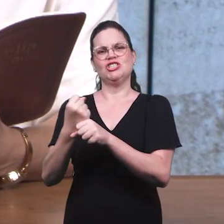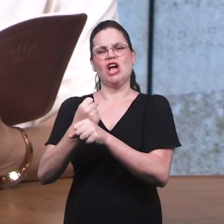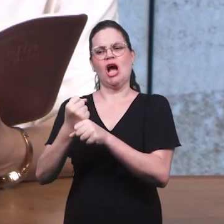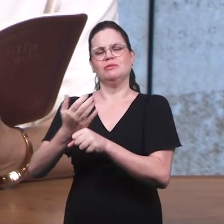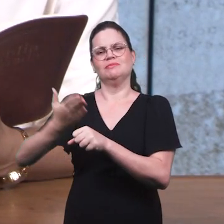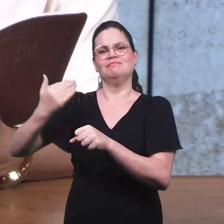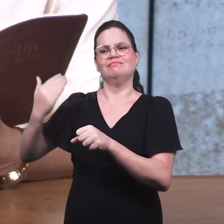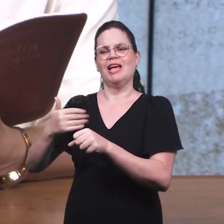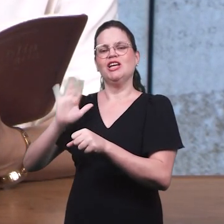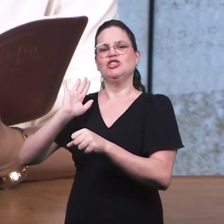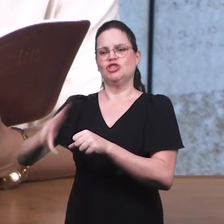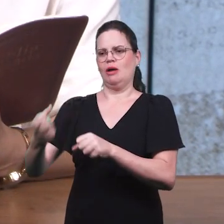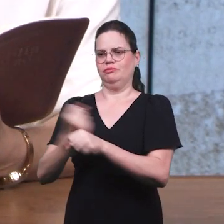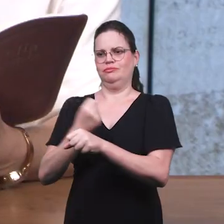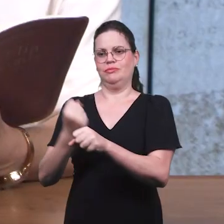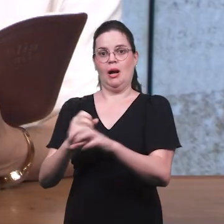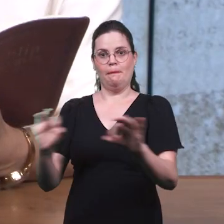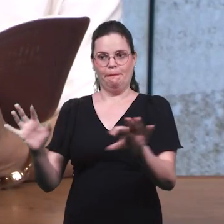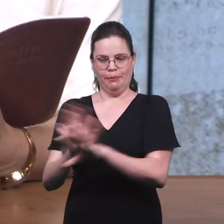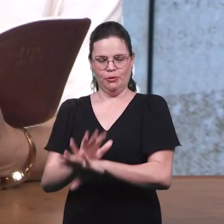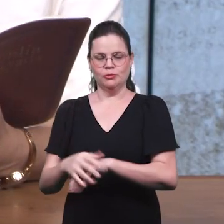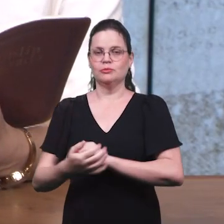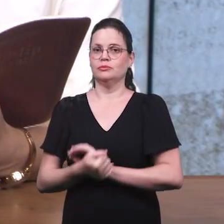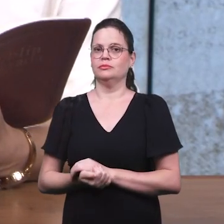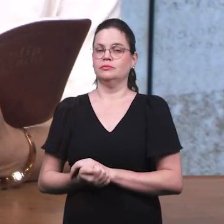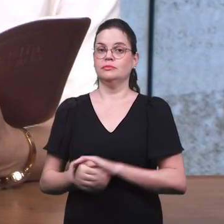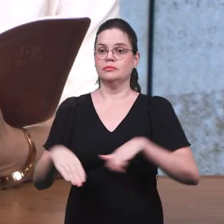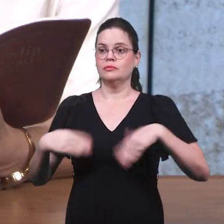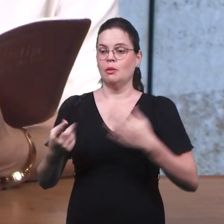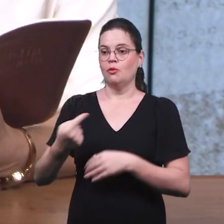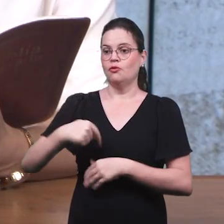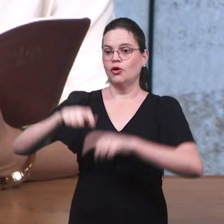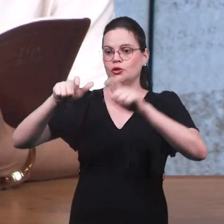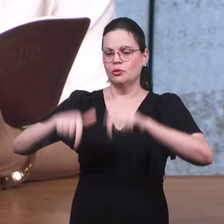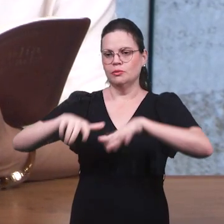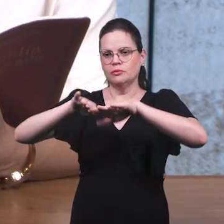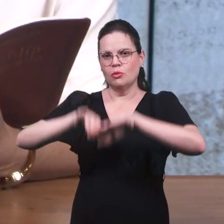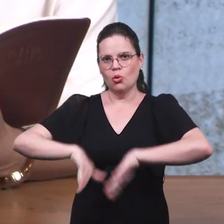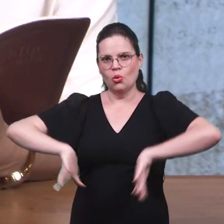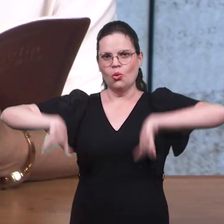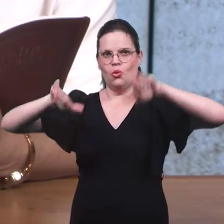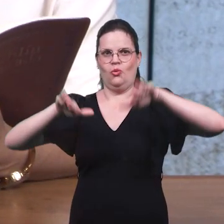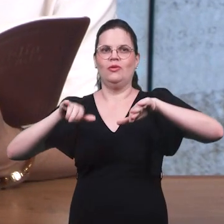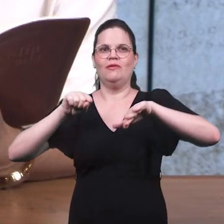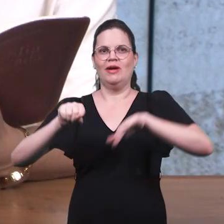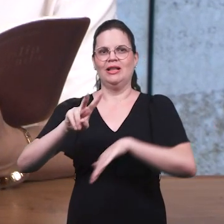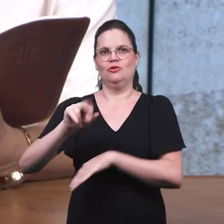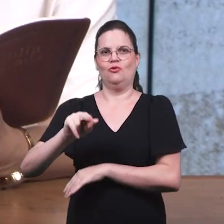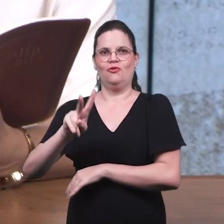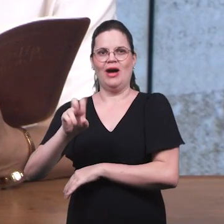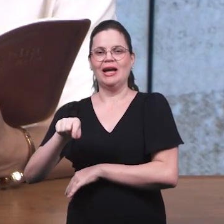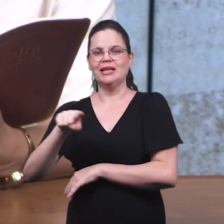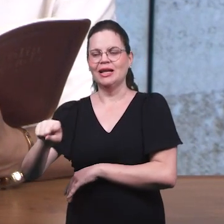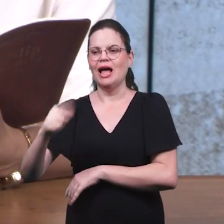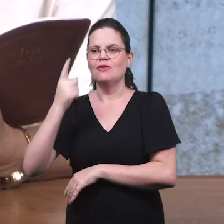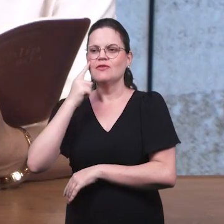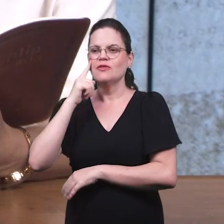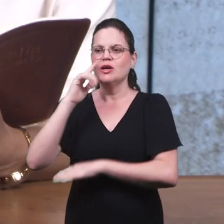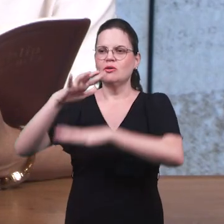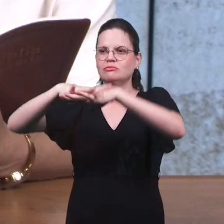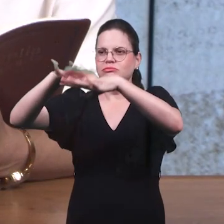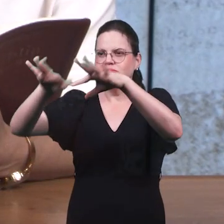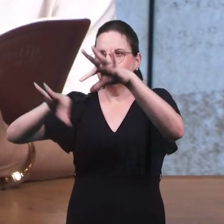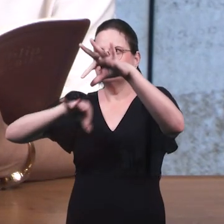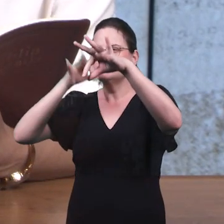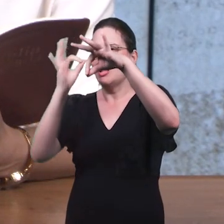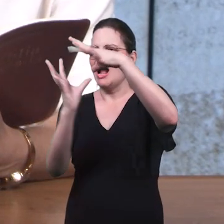Zoã, no Egito. Depois vieram até ao vale de Escol, e dali cortaram um ramo de